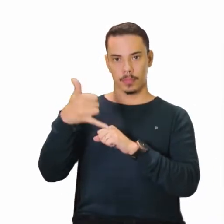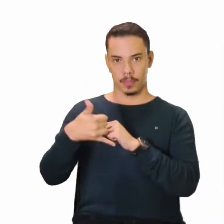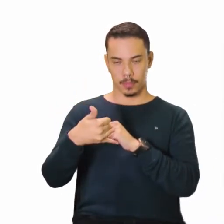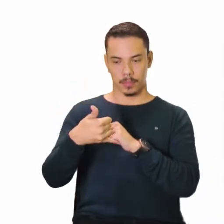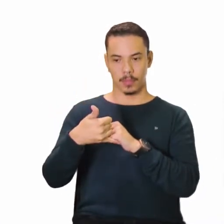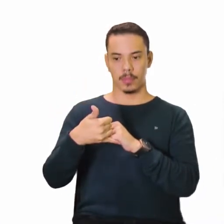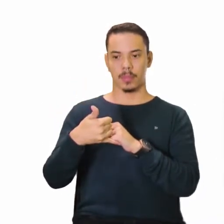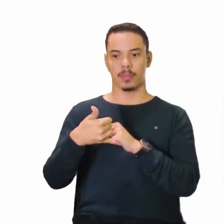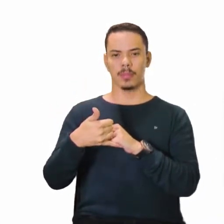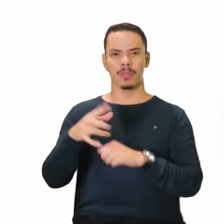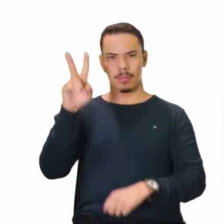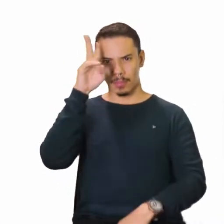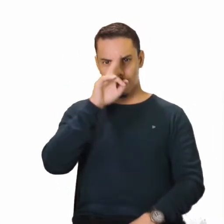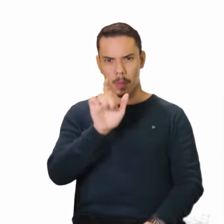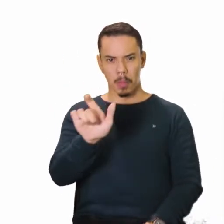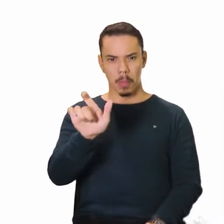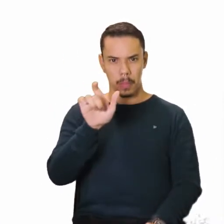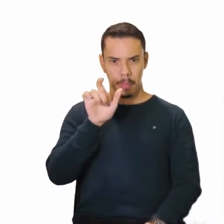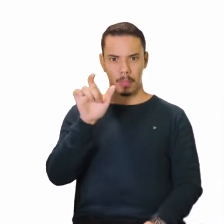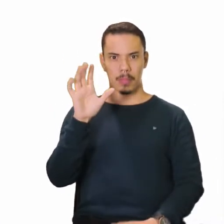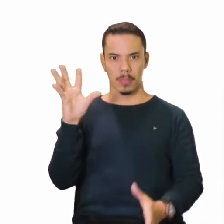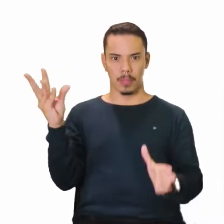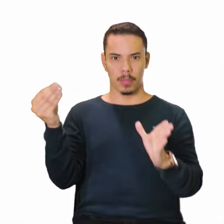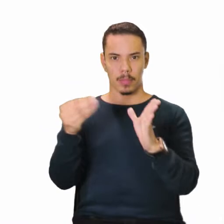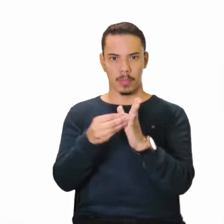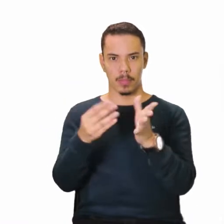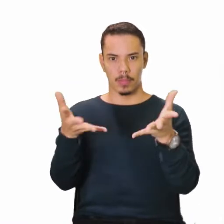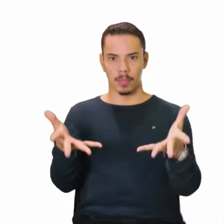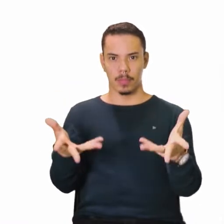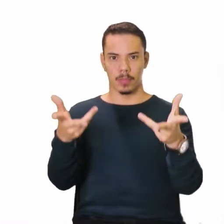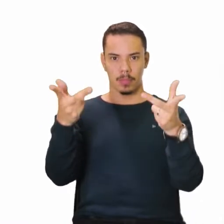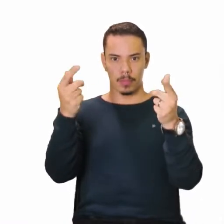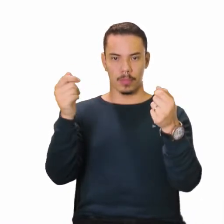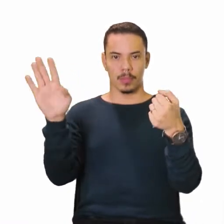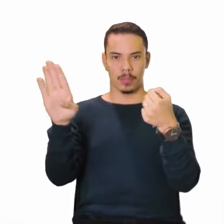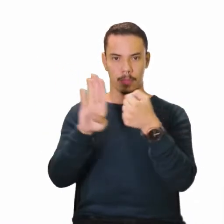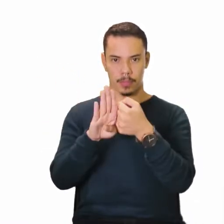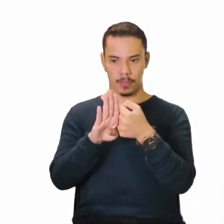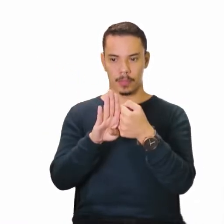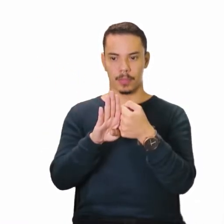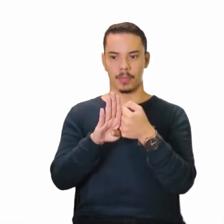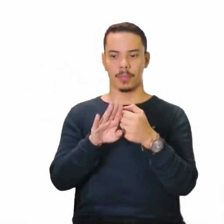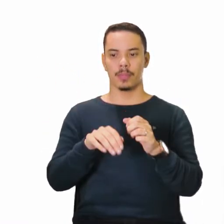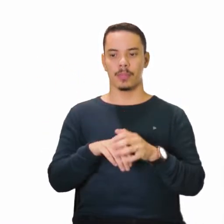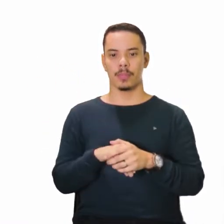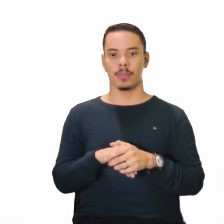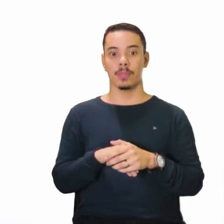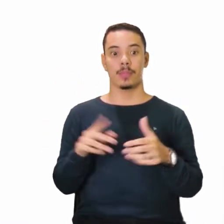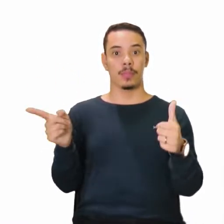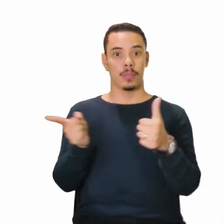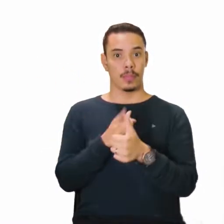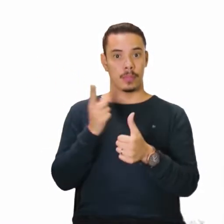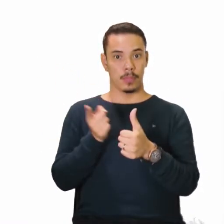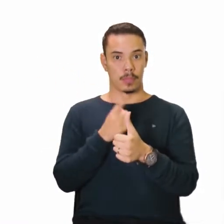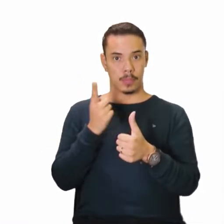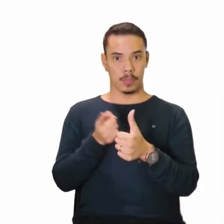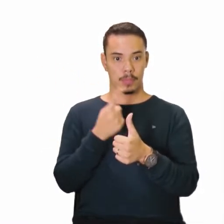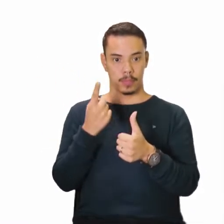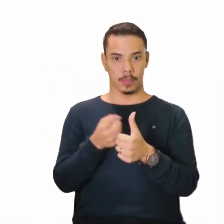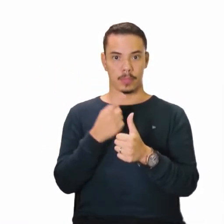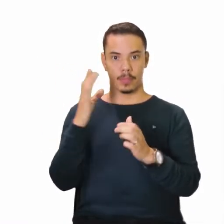adjetivos. Daquela palavra que qualifica, né, o substantivo. Então vamos ao primeiro. A